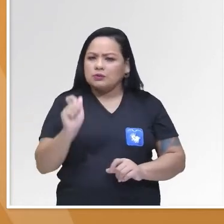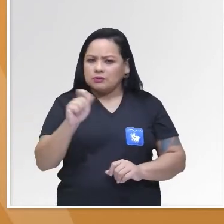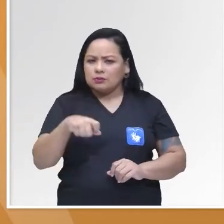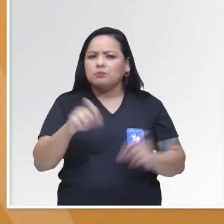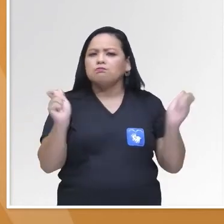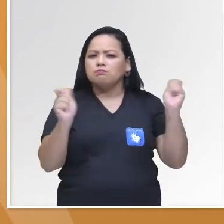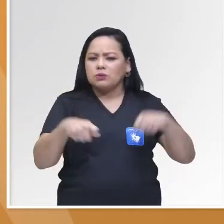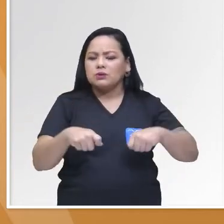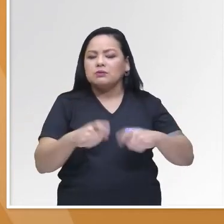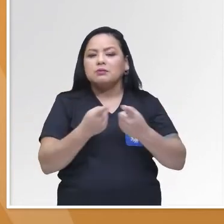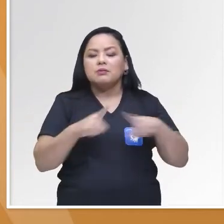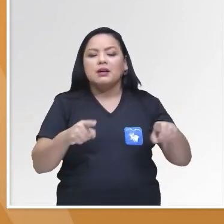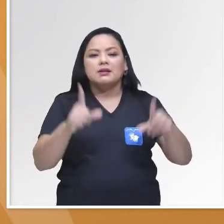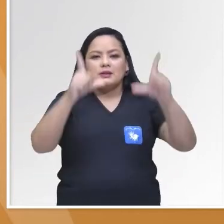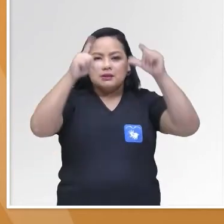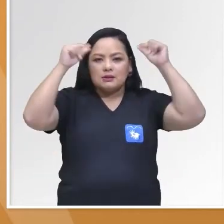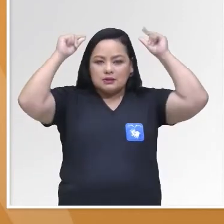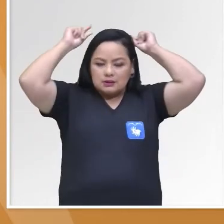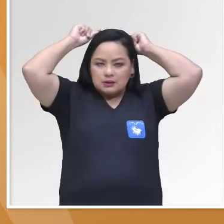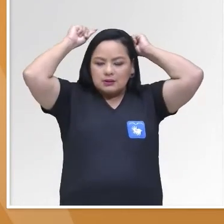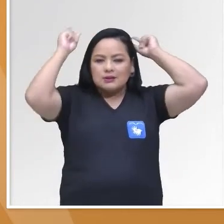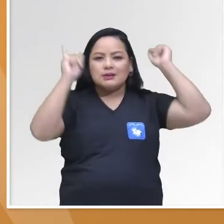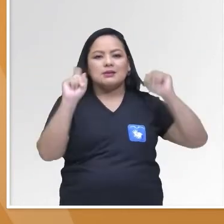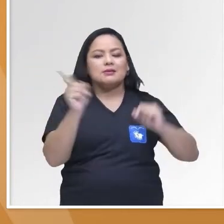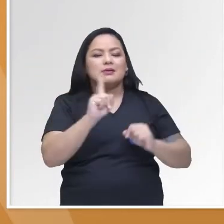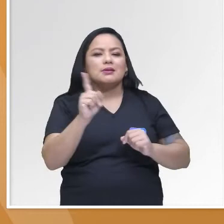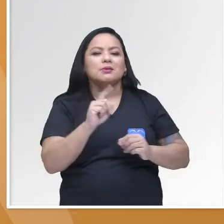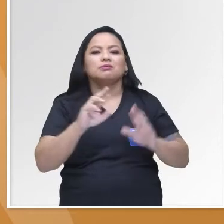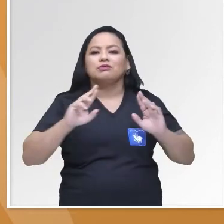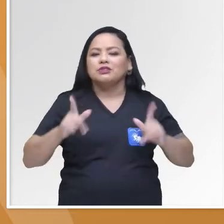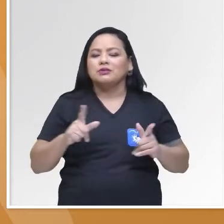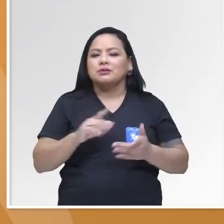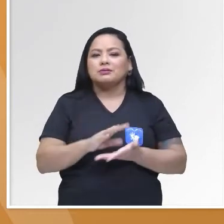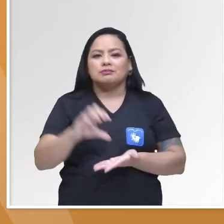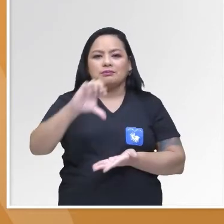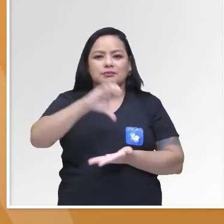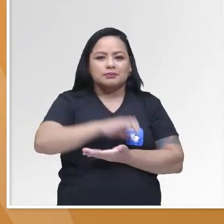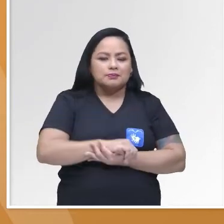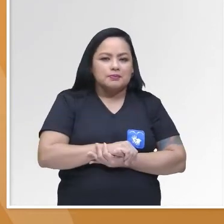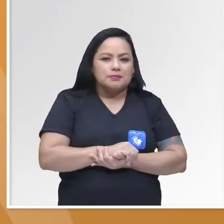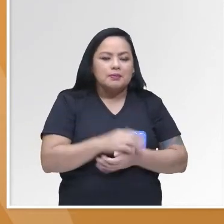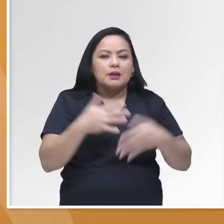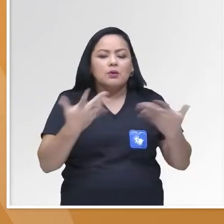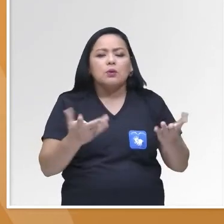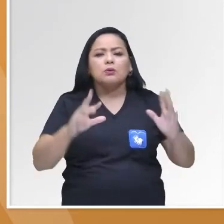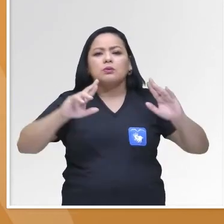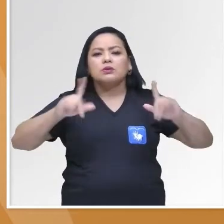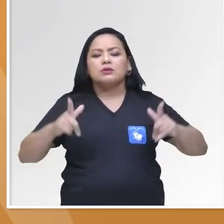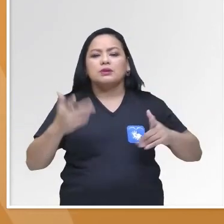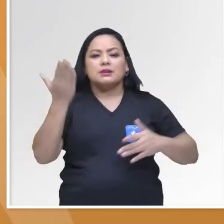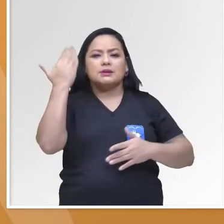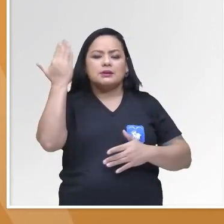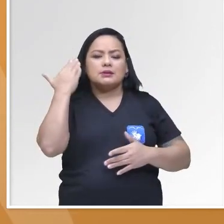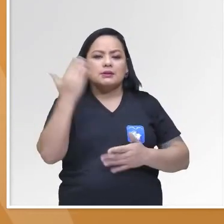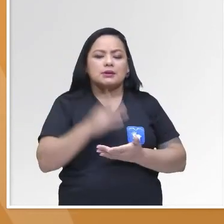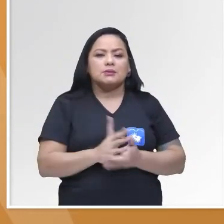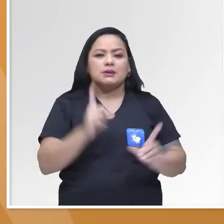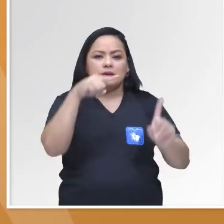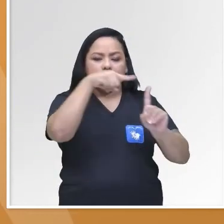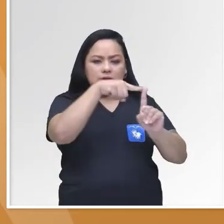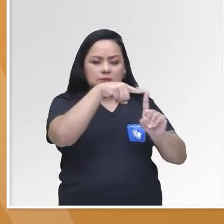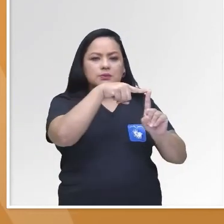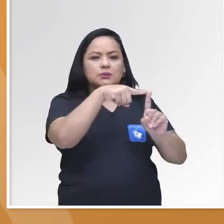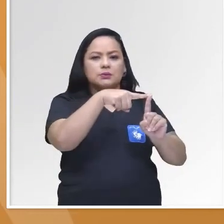verdade? Mas lá na Grécia não era assim. Então, qual era a diferença desse